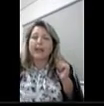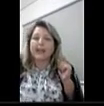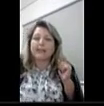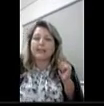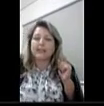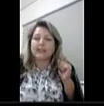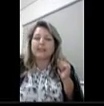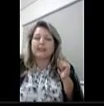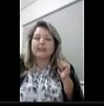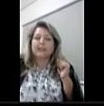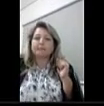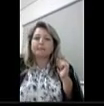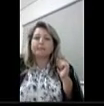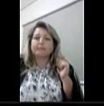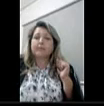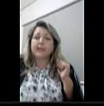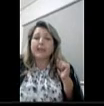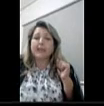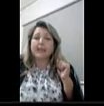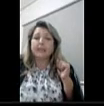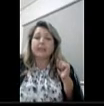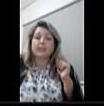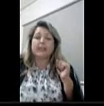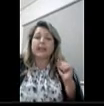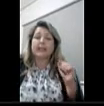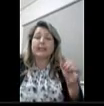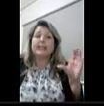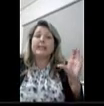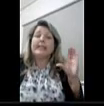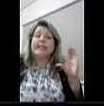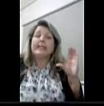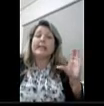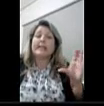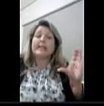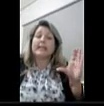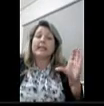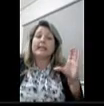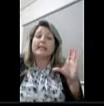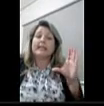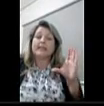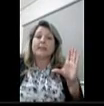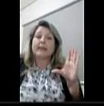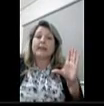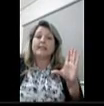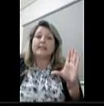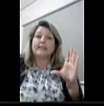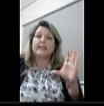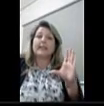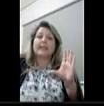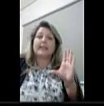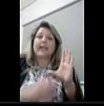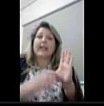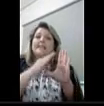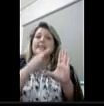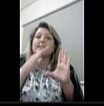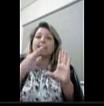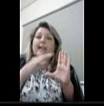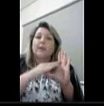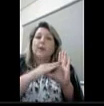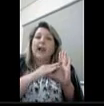para cada, para cada faixa etária. e aí, estabelecer que é